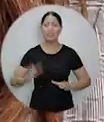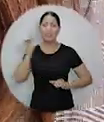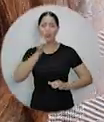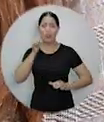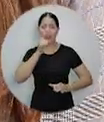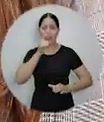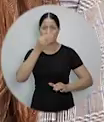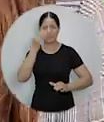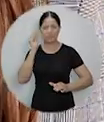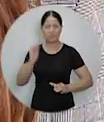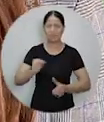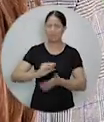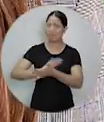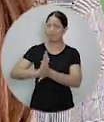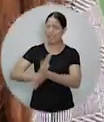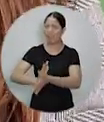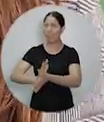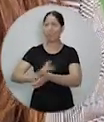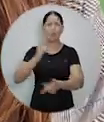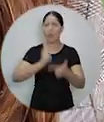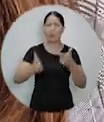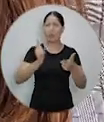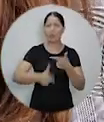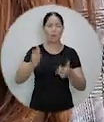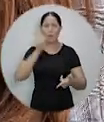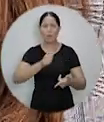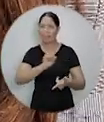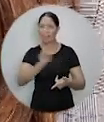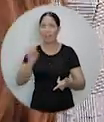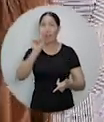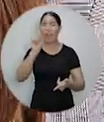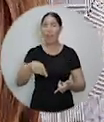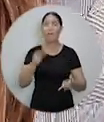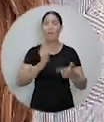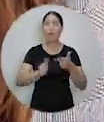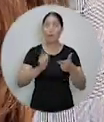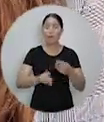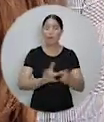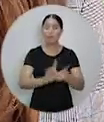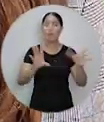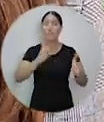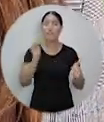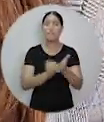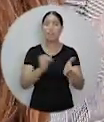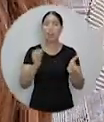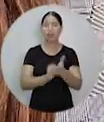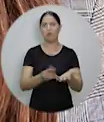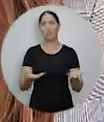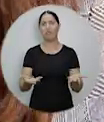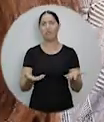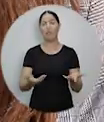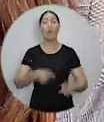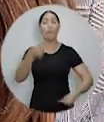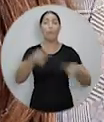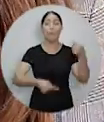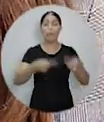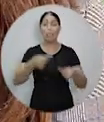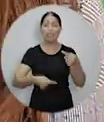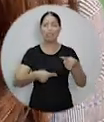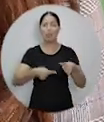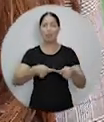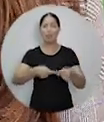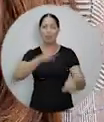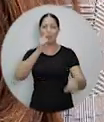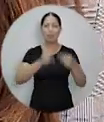cidadania. Então isso não é um problema das mulheres, isso é um problema da democracia. Não é um desinteresse das mulheres, é que o mundo da política se fecha